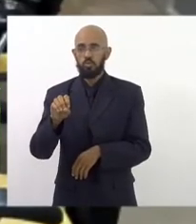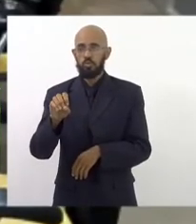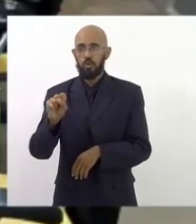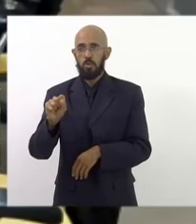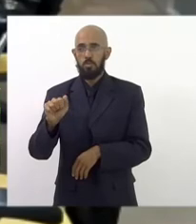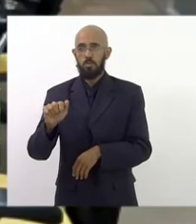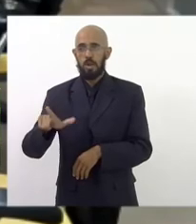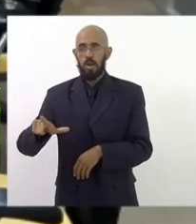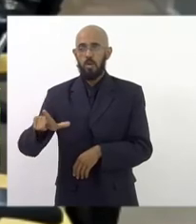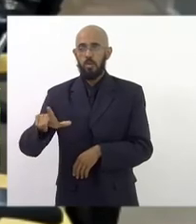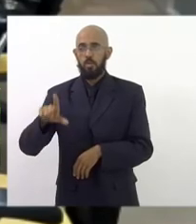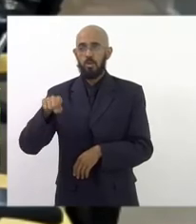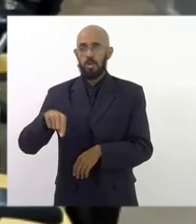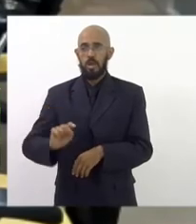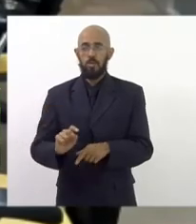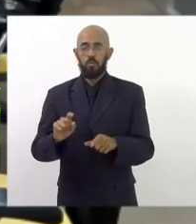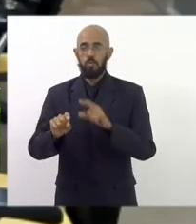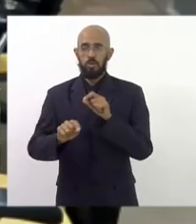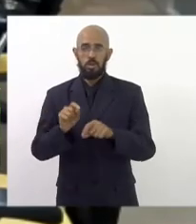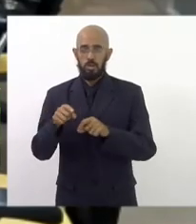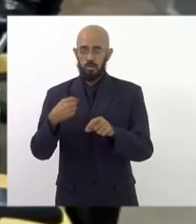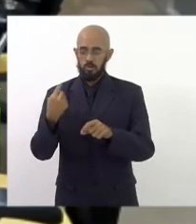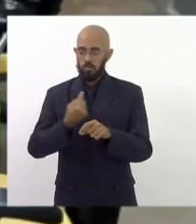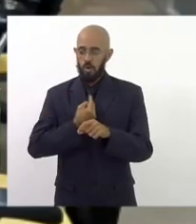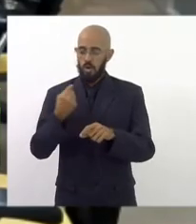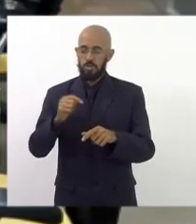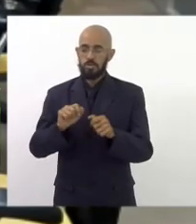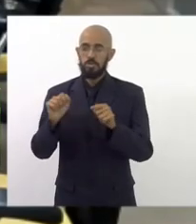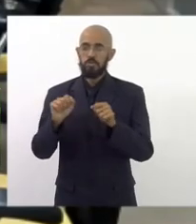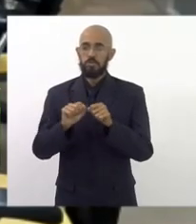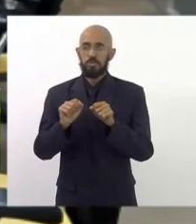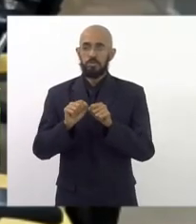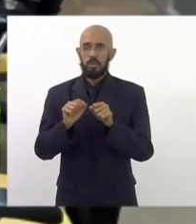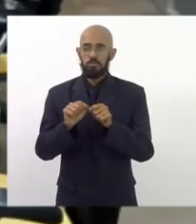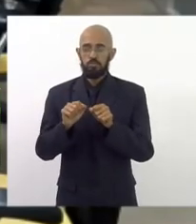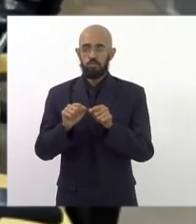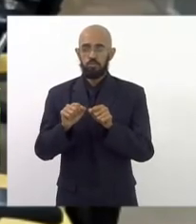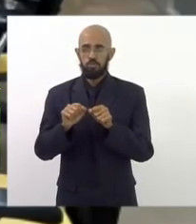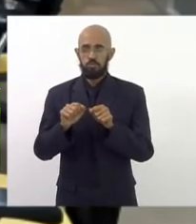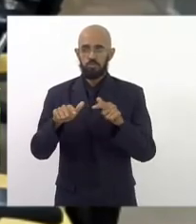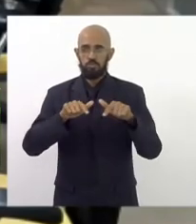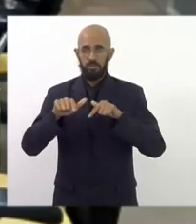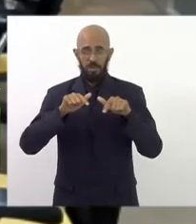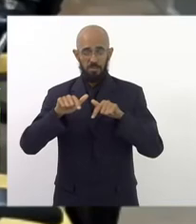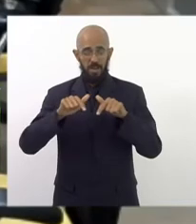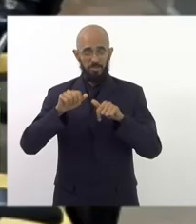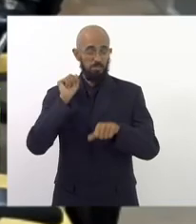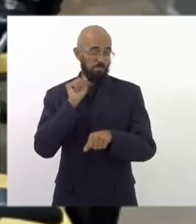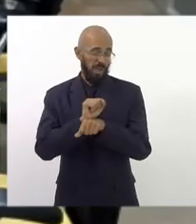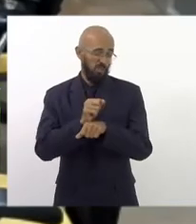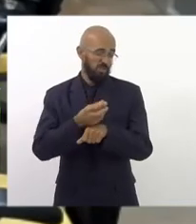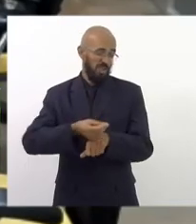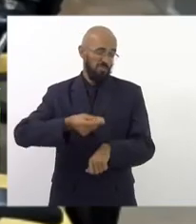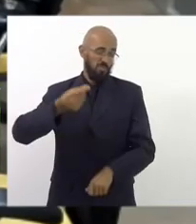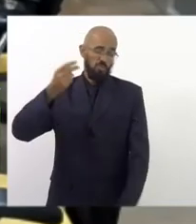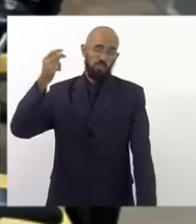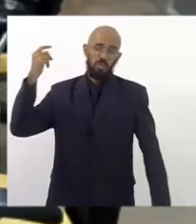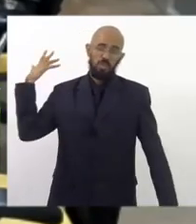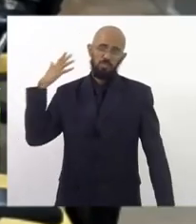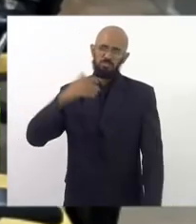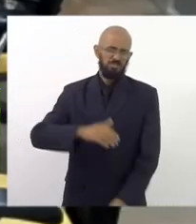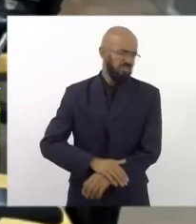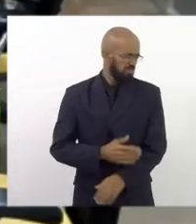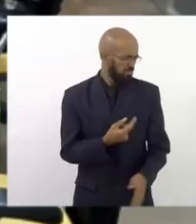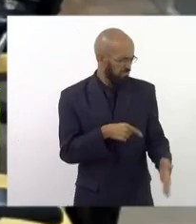nós resgatamos, né, uma coisa que já não vinha sendo feita há quanto